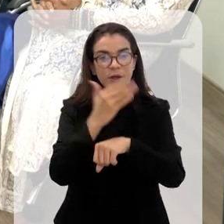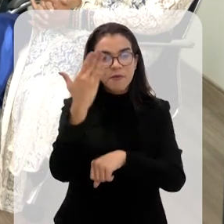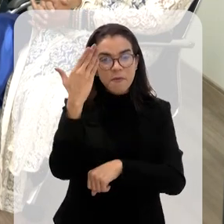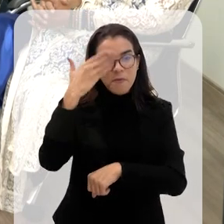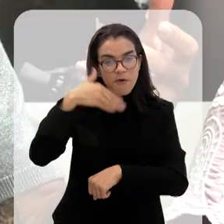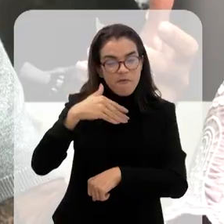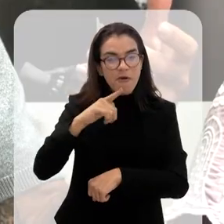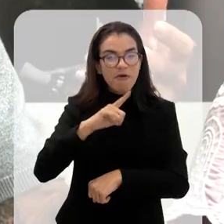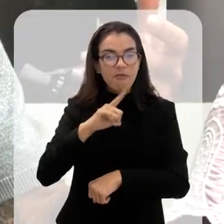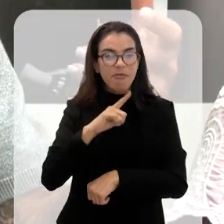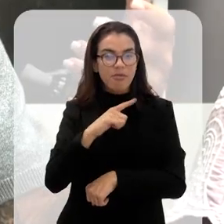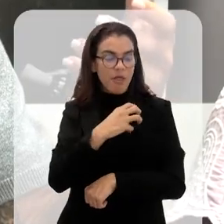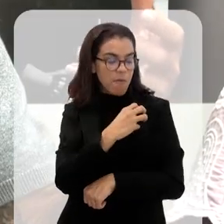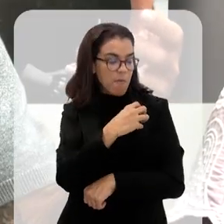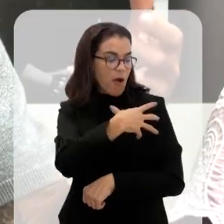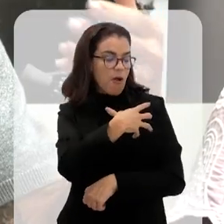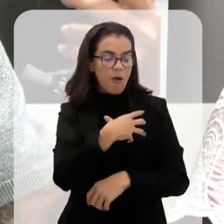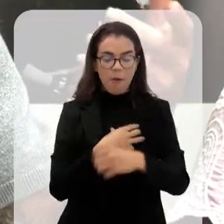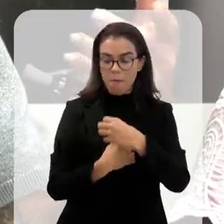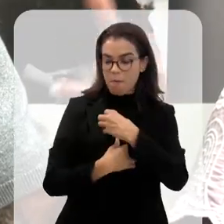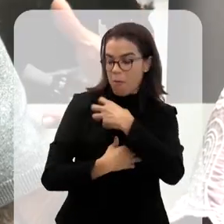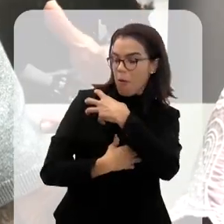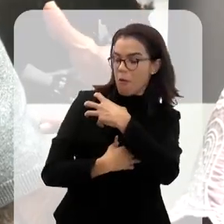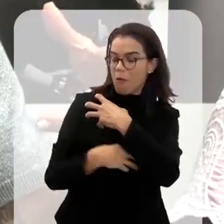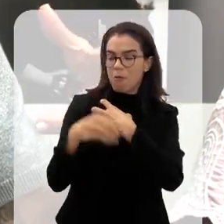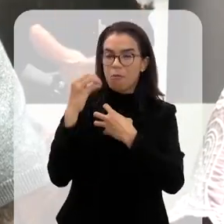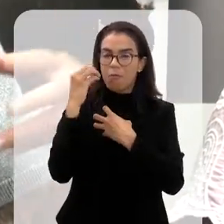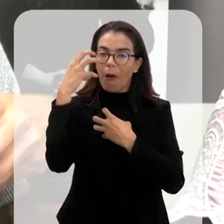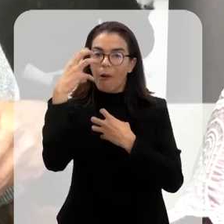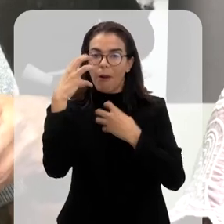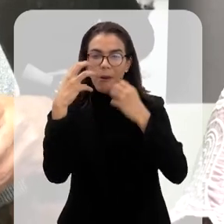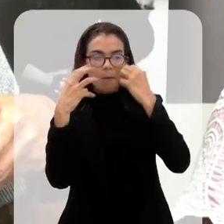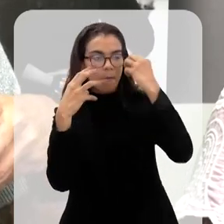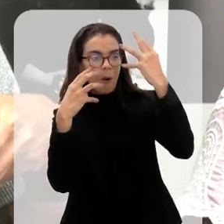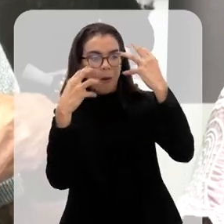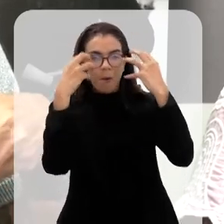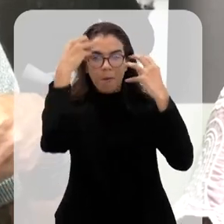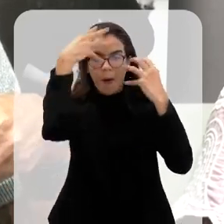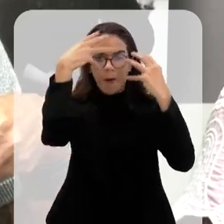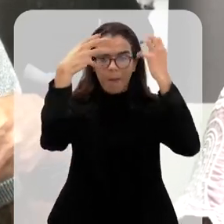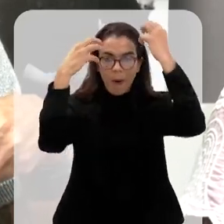enfrentamento. Eles devem comunicar à delegacia de polícia que entrou uma